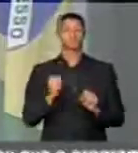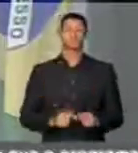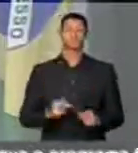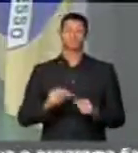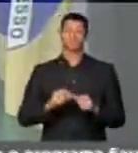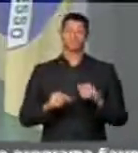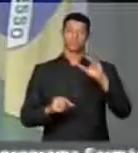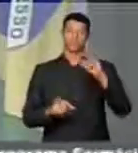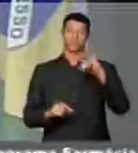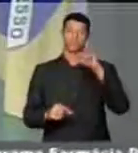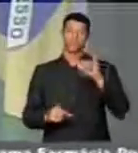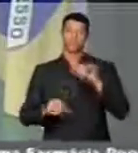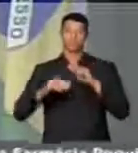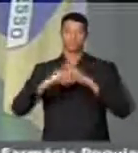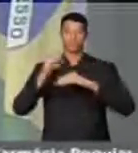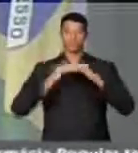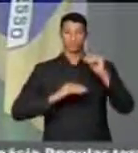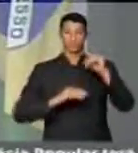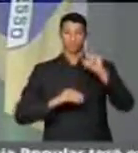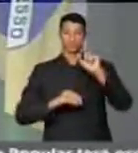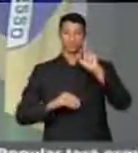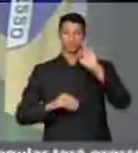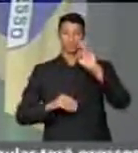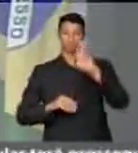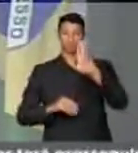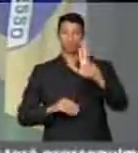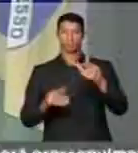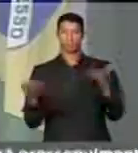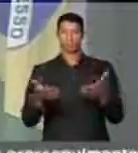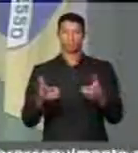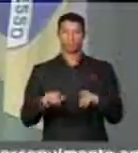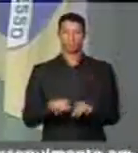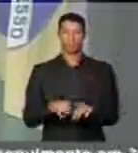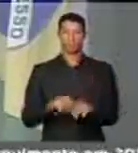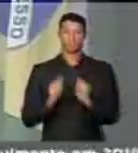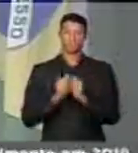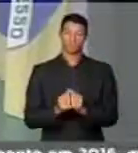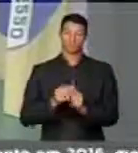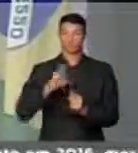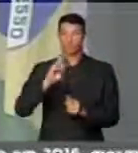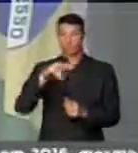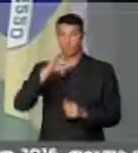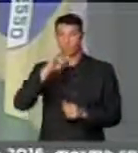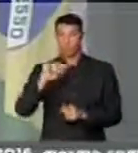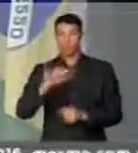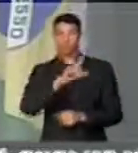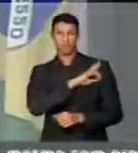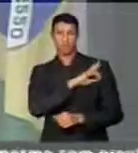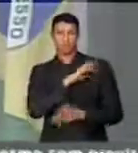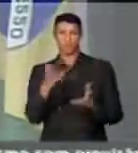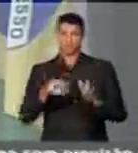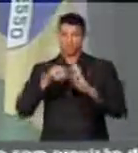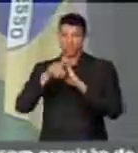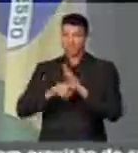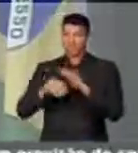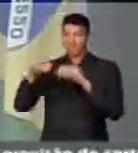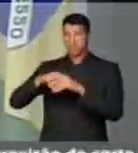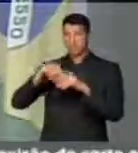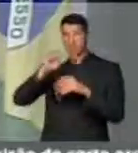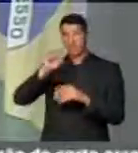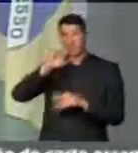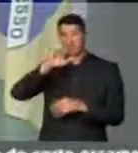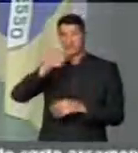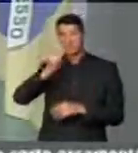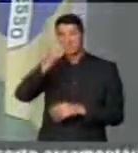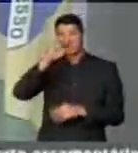uma CPI sobre o BTG Pactual e o Bulai, agora também sendo um dos operadores identificados na Lava Jato pelo